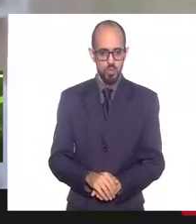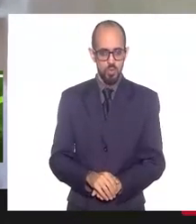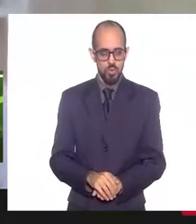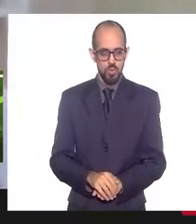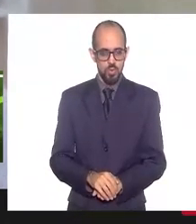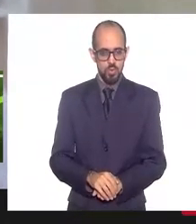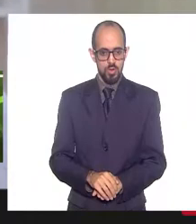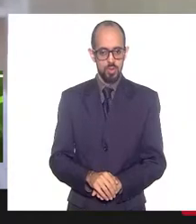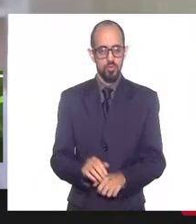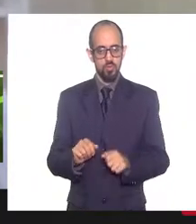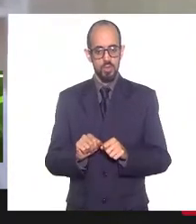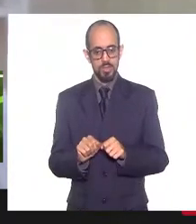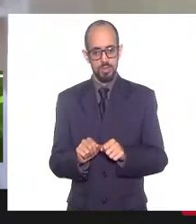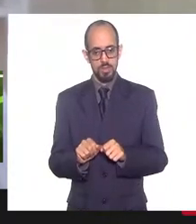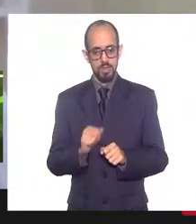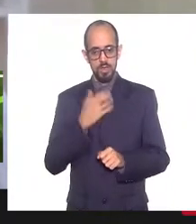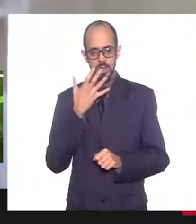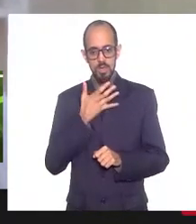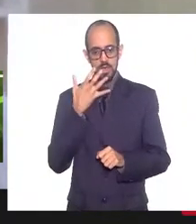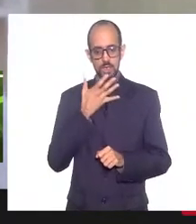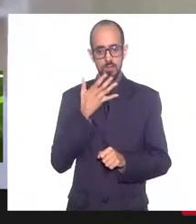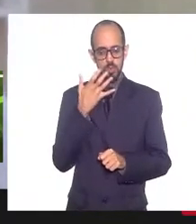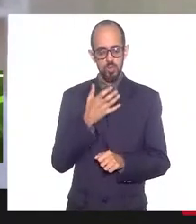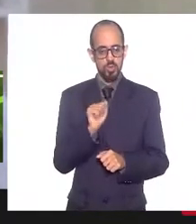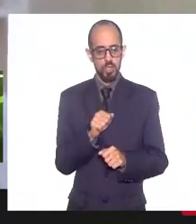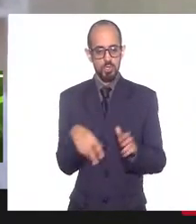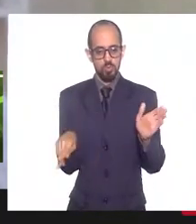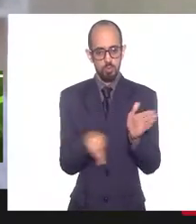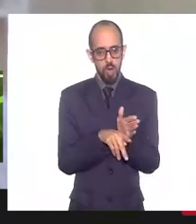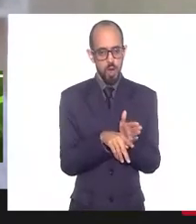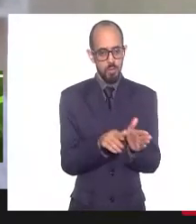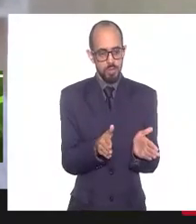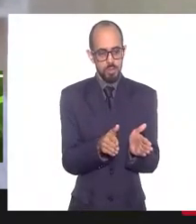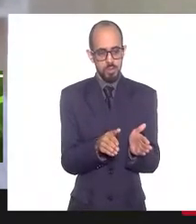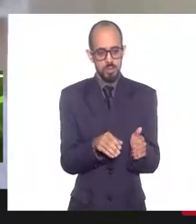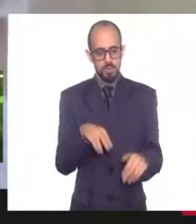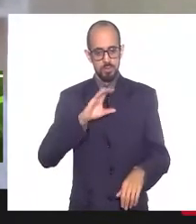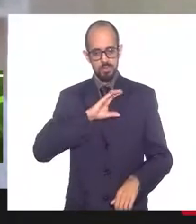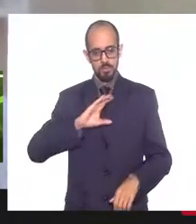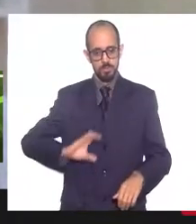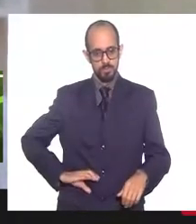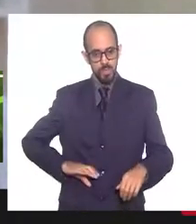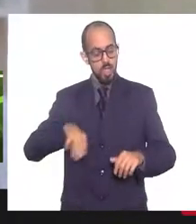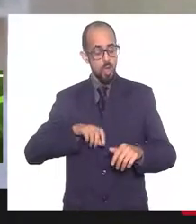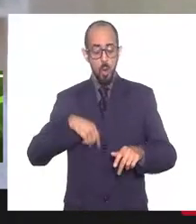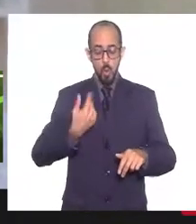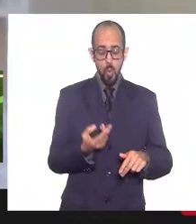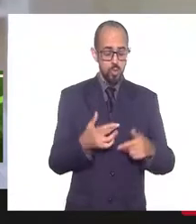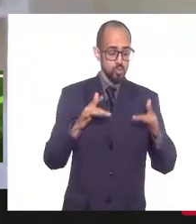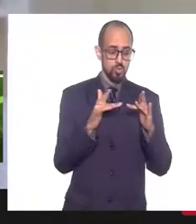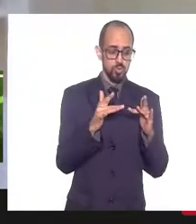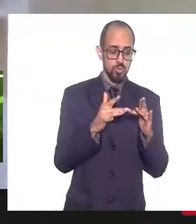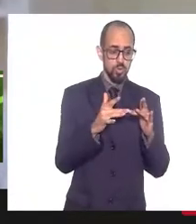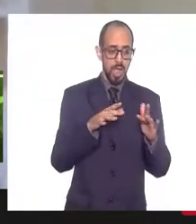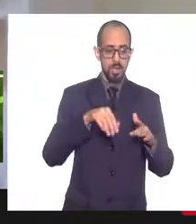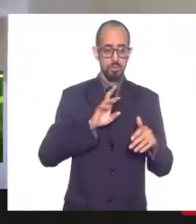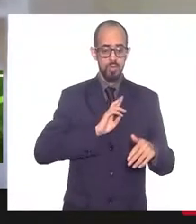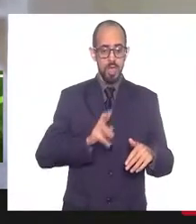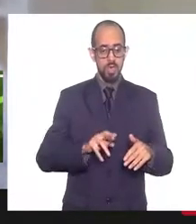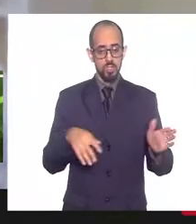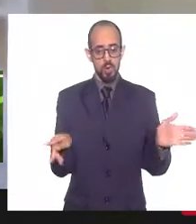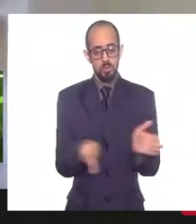levando hinos, levando comentários ligados a uma determinada religião em